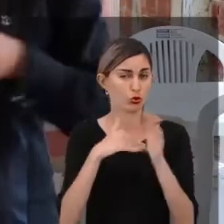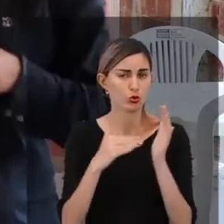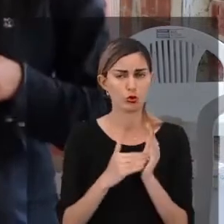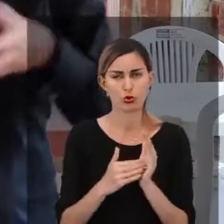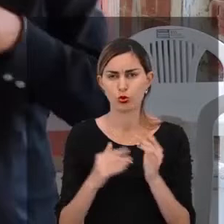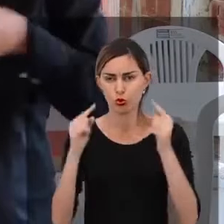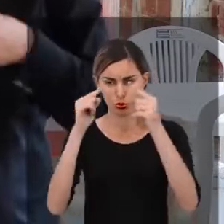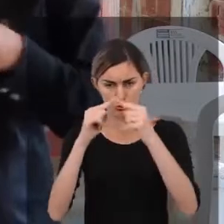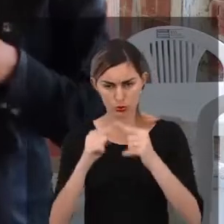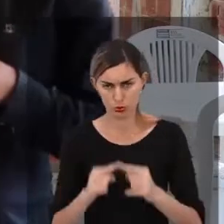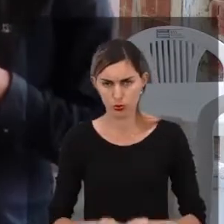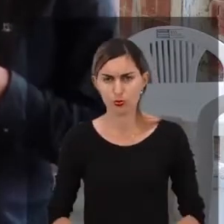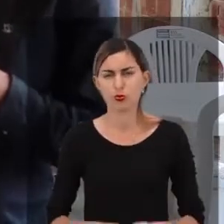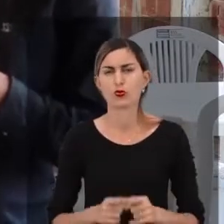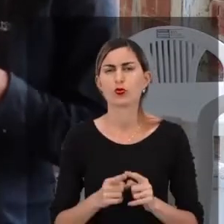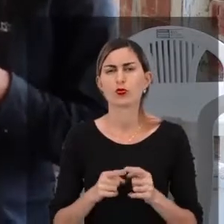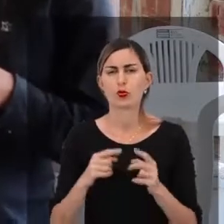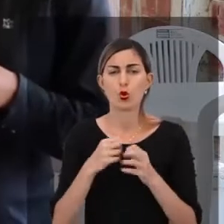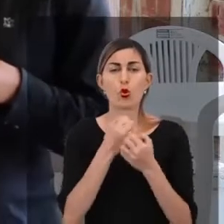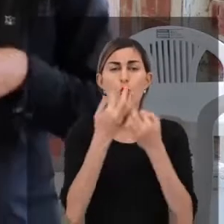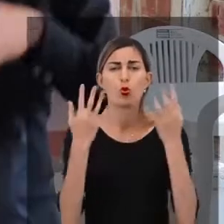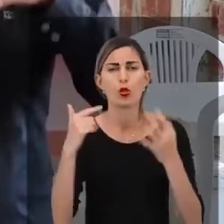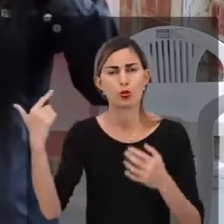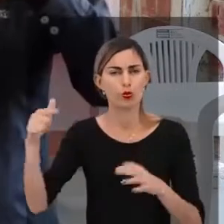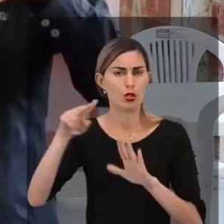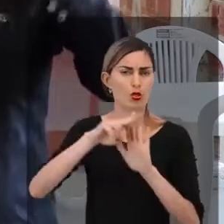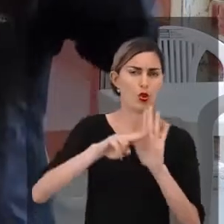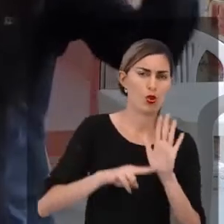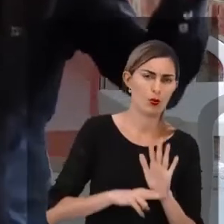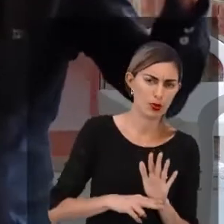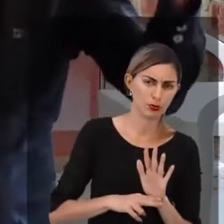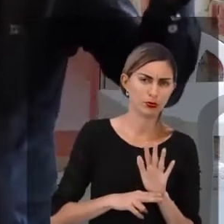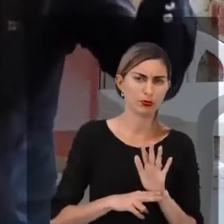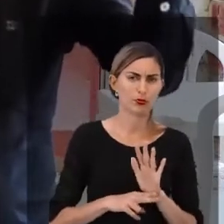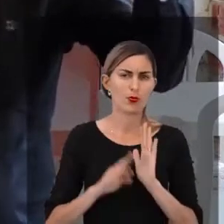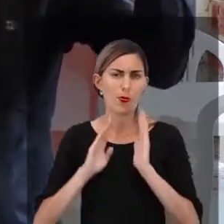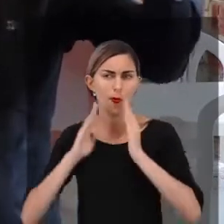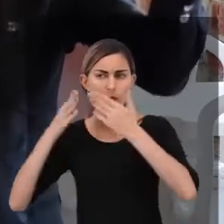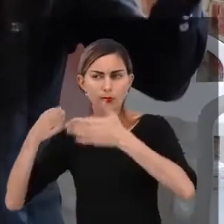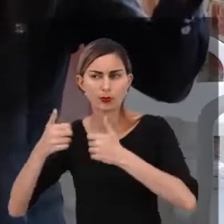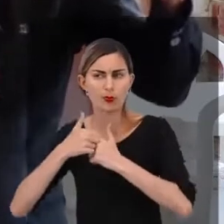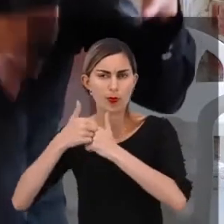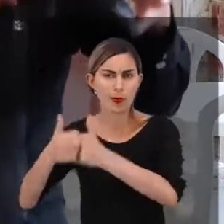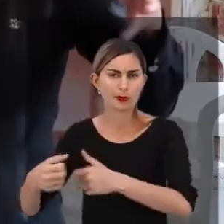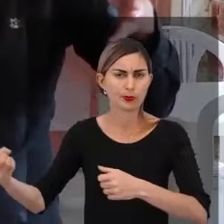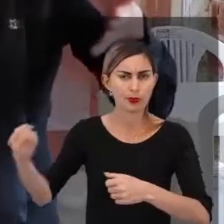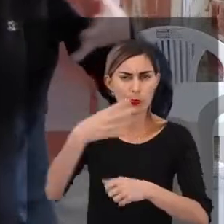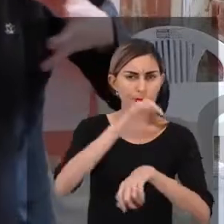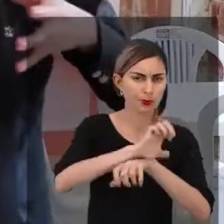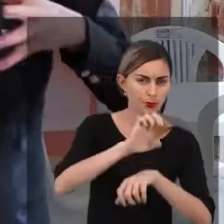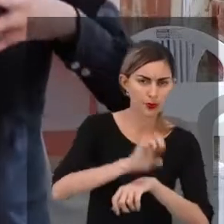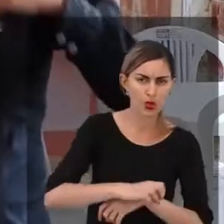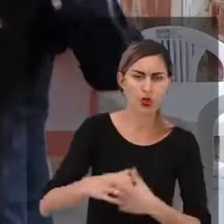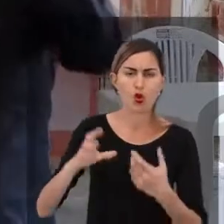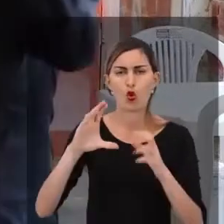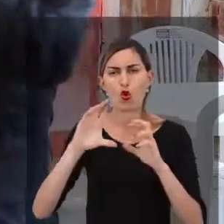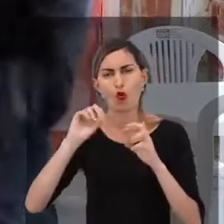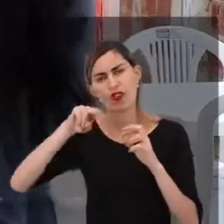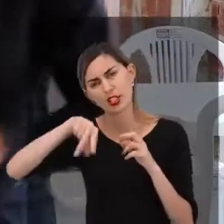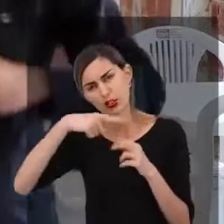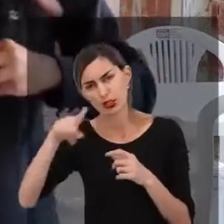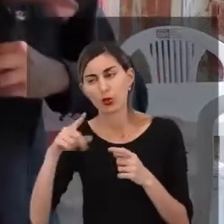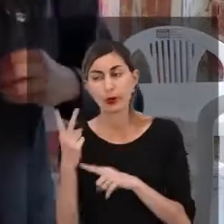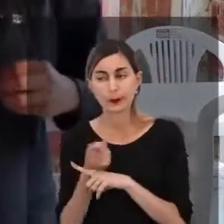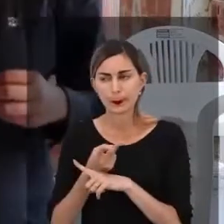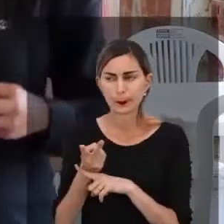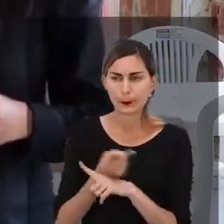acordo com tudo isso, tem que estar tudo muito alinhado, né? Porque quando a gente não tem uma norma, para a gente seguir, a gente vai para a norma estadual, coletiva. Uma